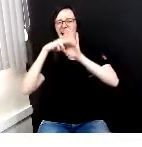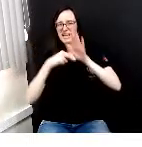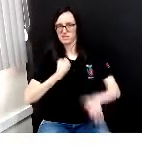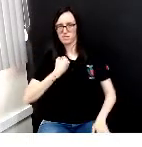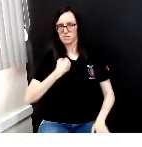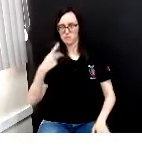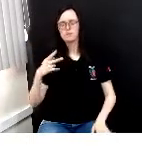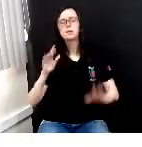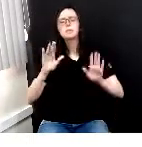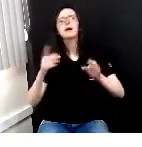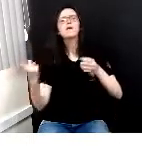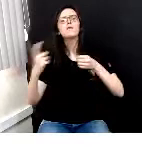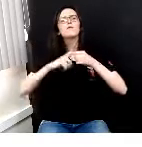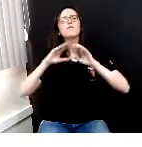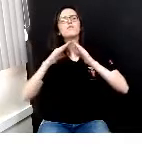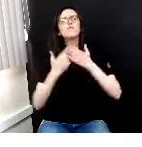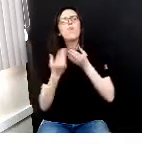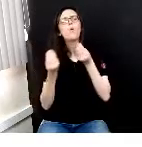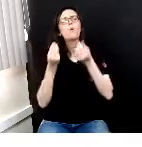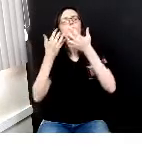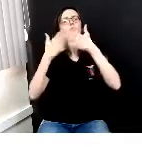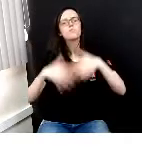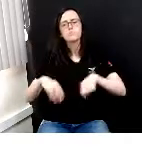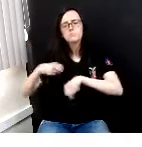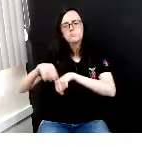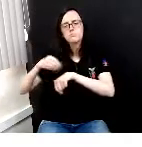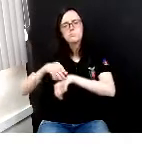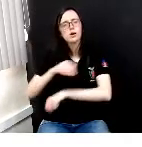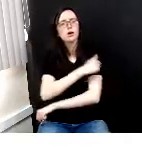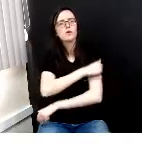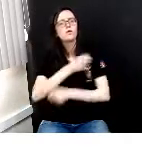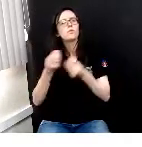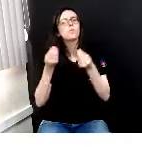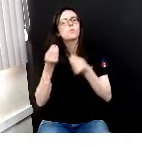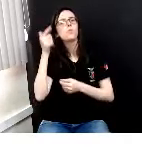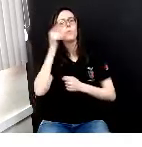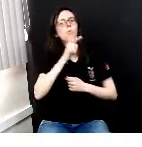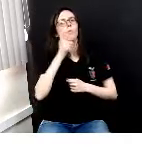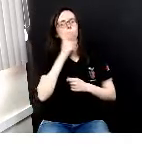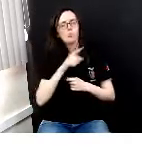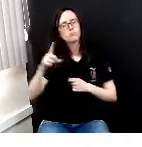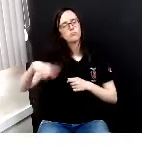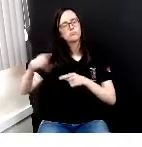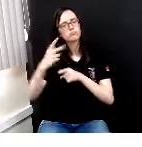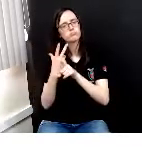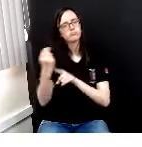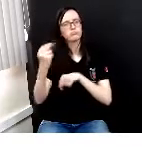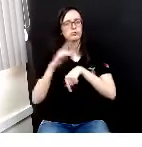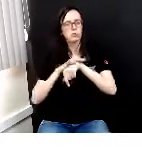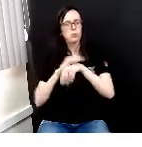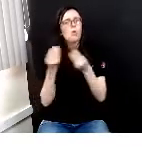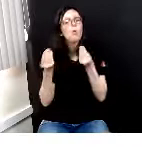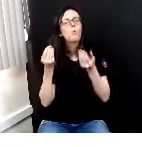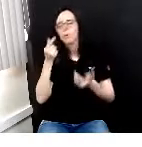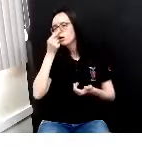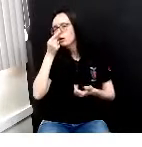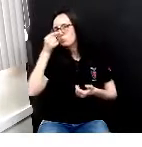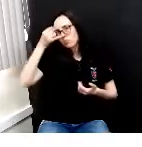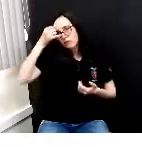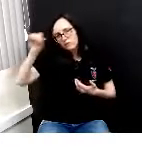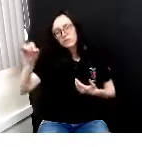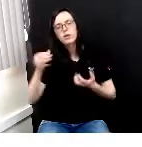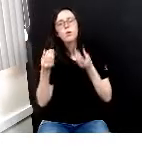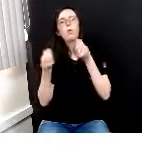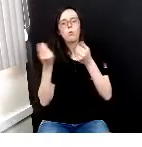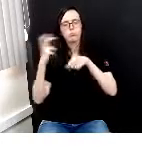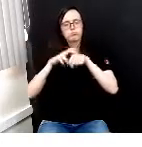às aulas, como nós devemos orientar os nossos alunos para a prevenção, seja da gripe, seja